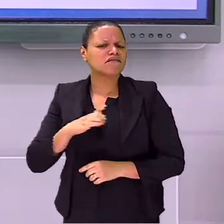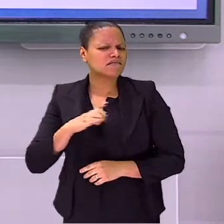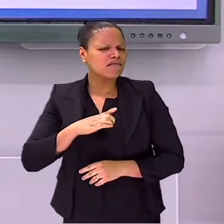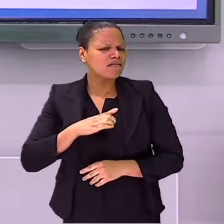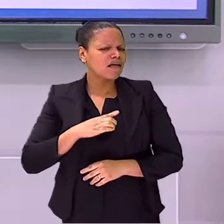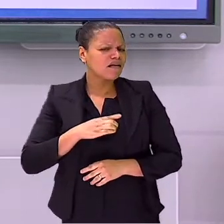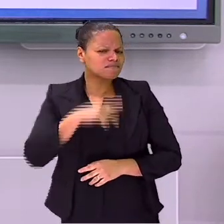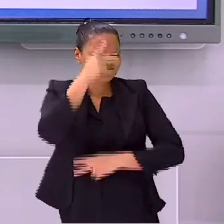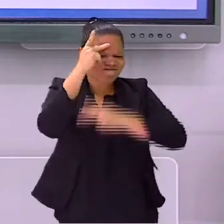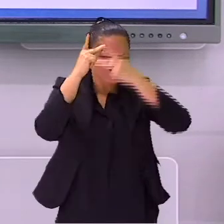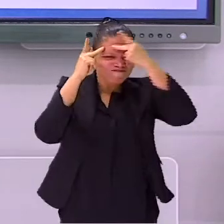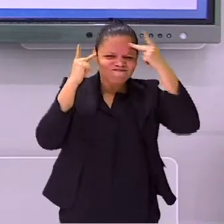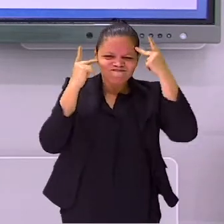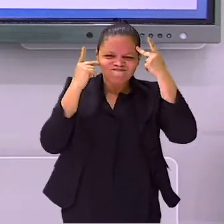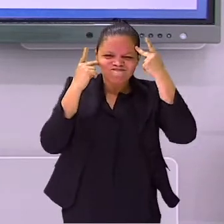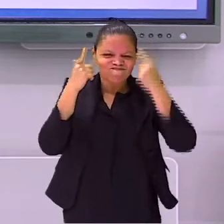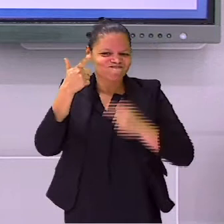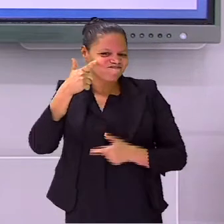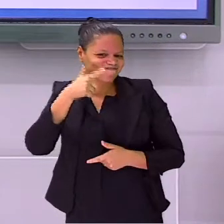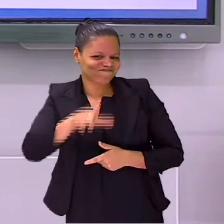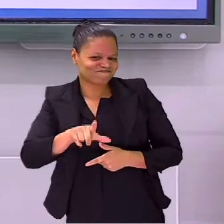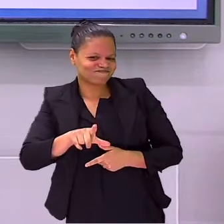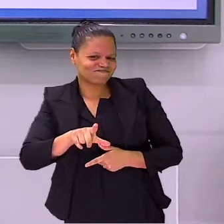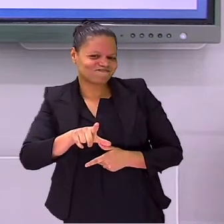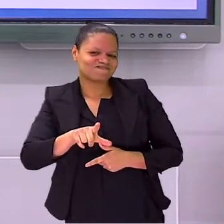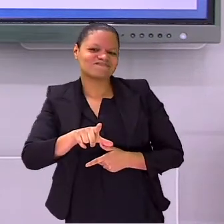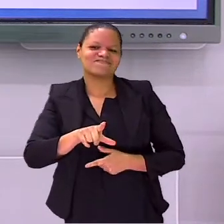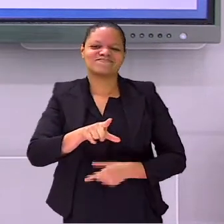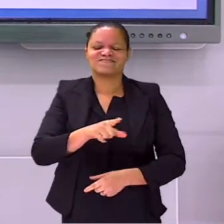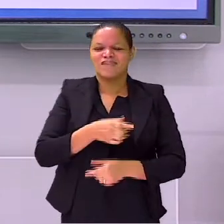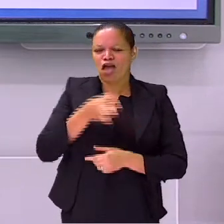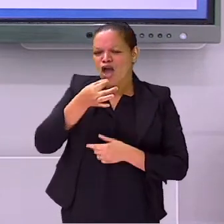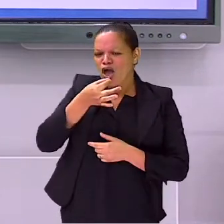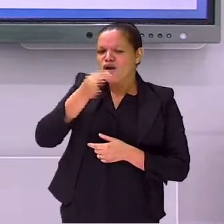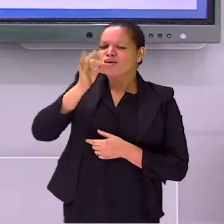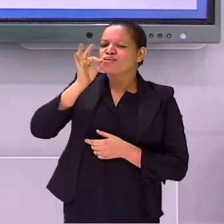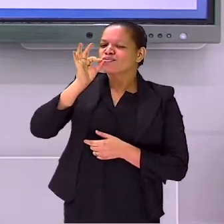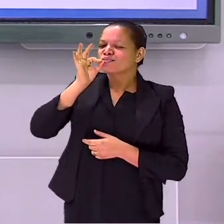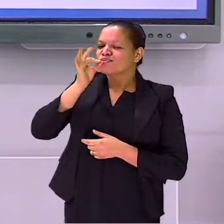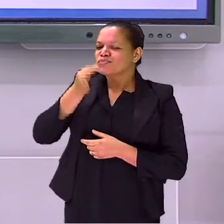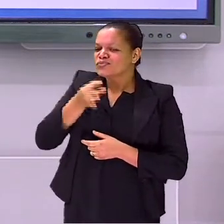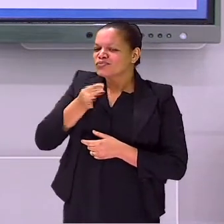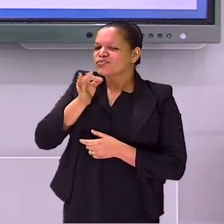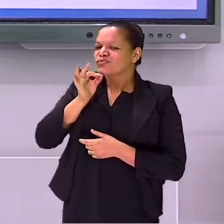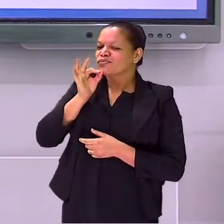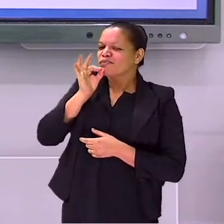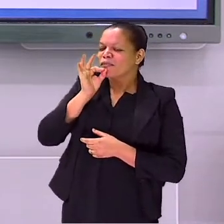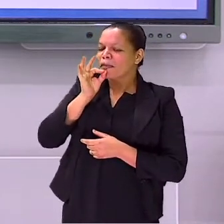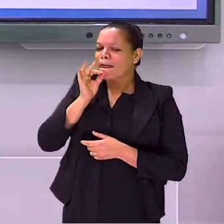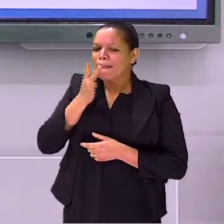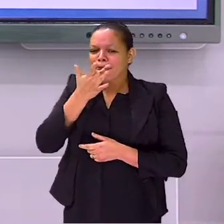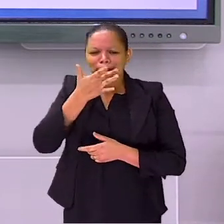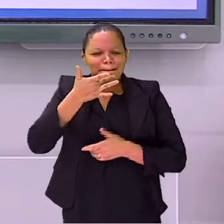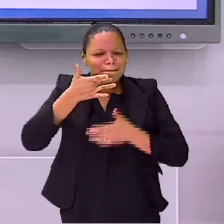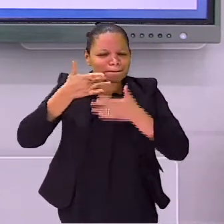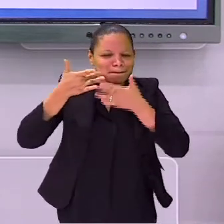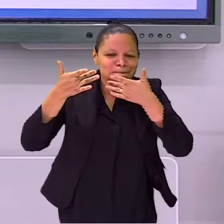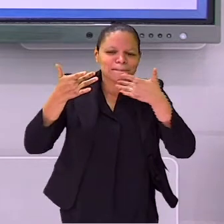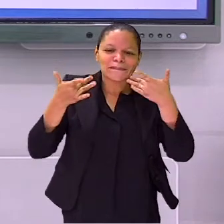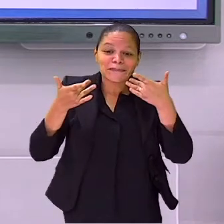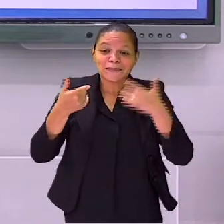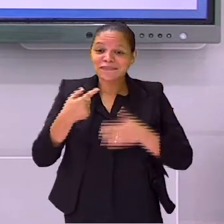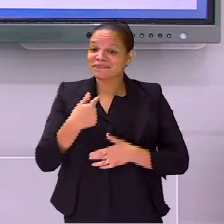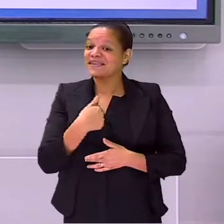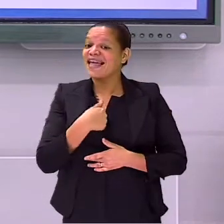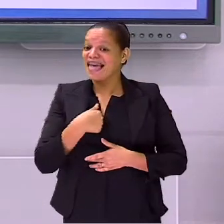café? Na minha casa tem, inclusive eu. Amo um cafezinho preto. E isso traz